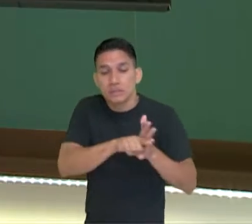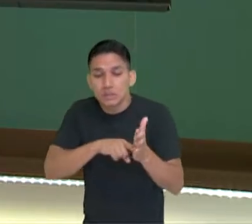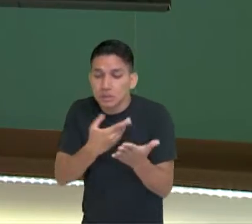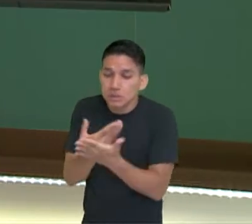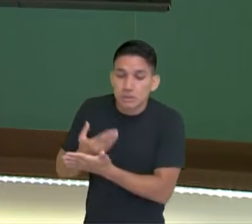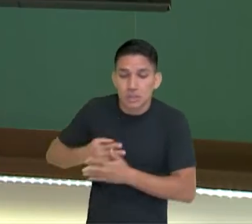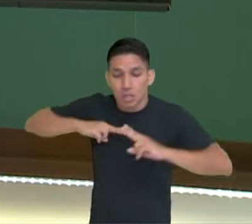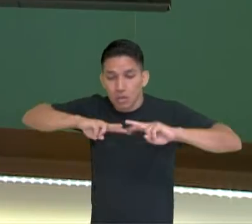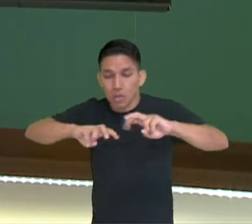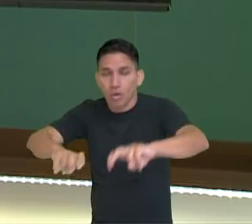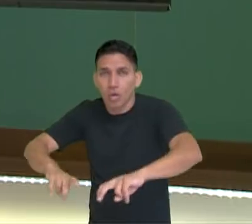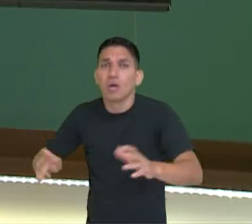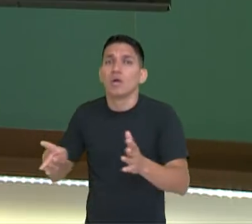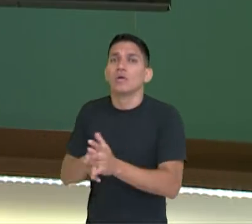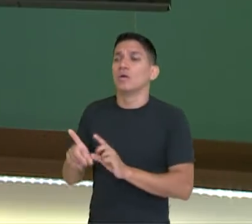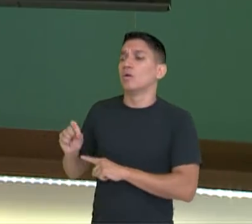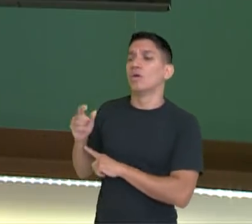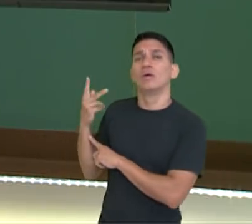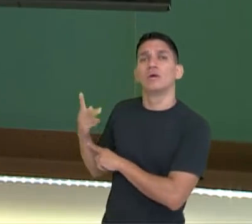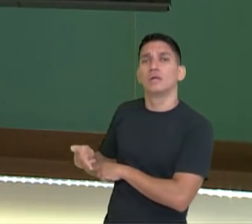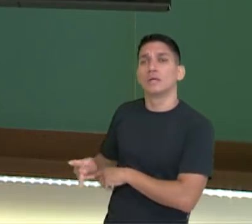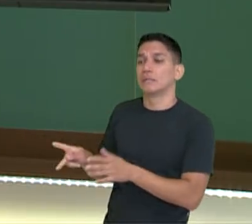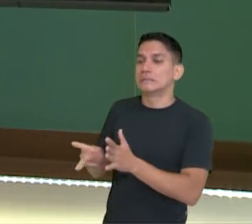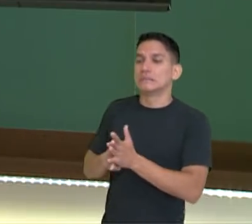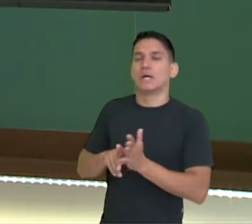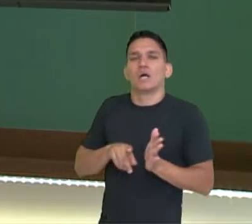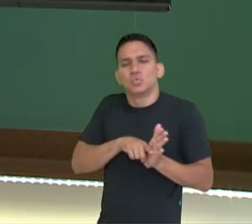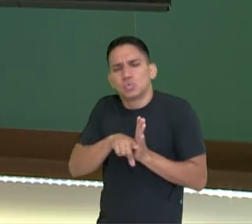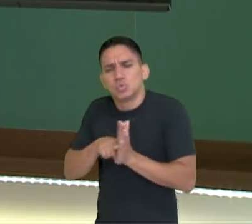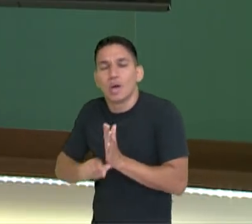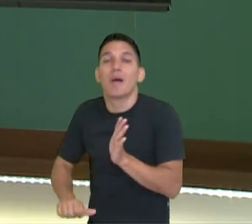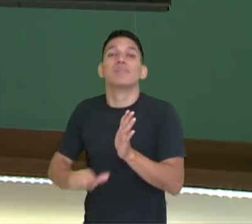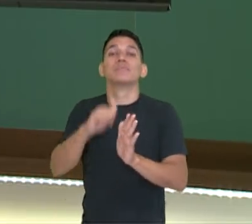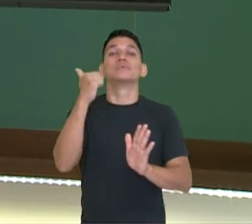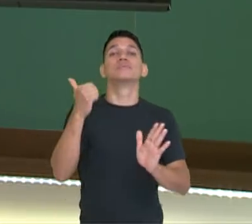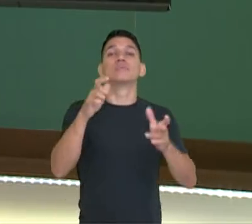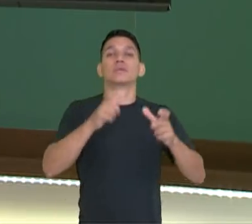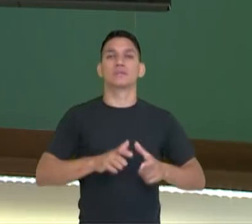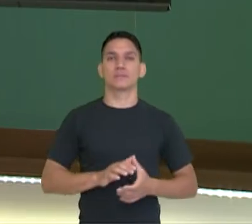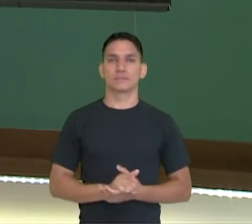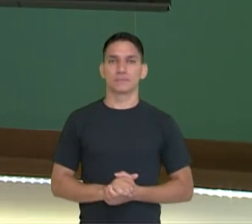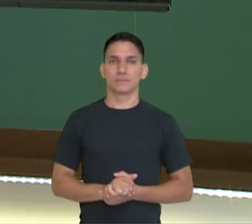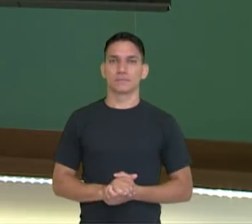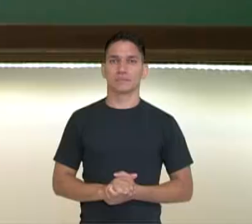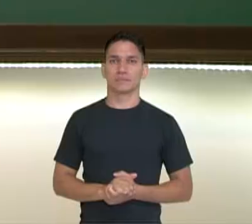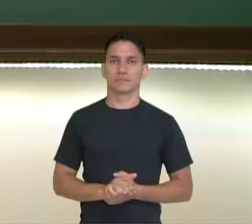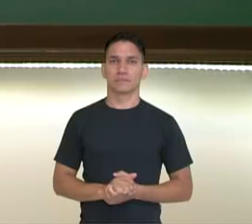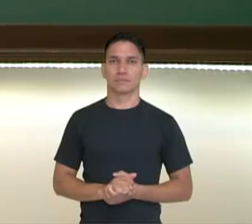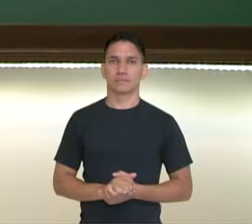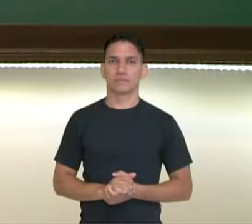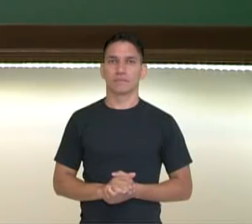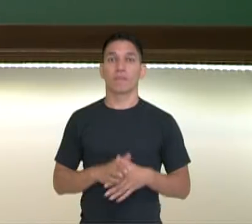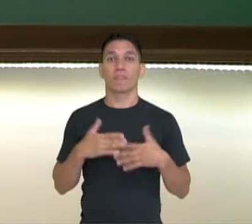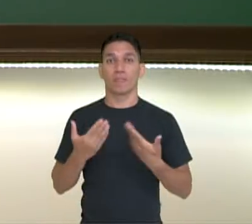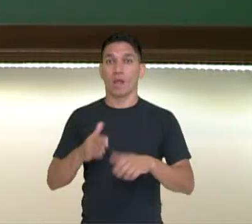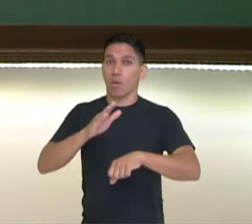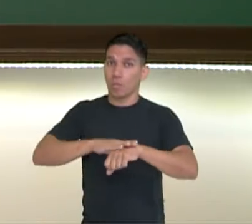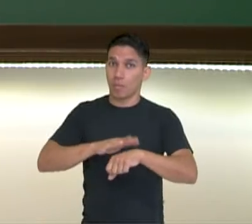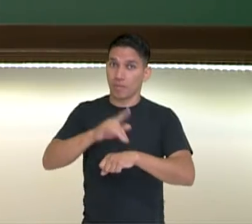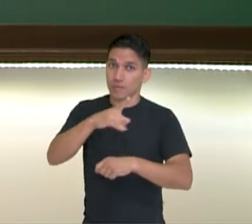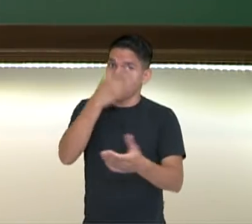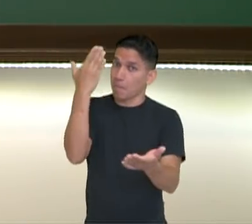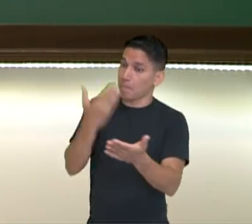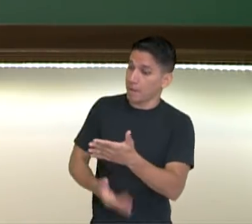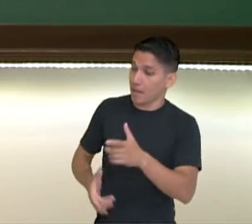museus de Bagdá teriam para os estudiosos das primeiras civilizações? Veja, a partir do momento que você perde esses